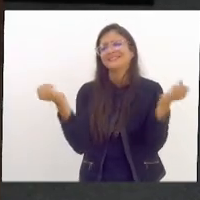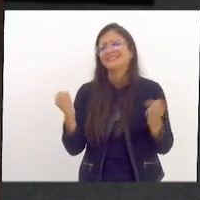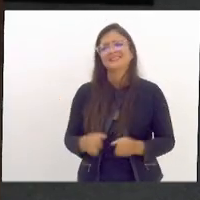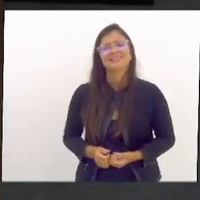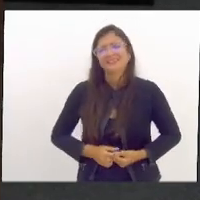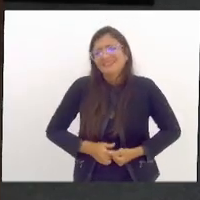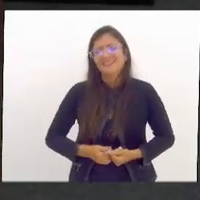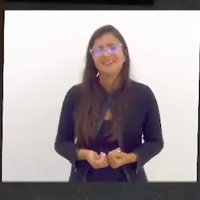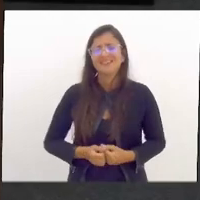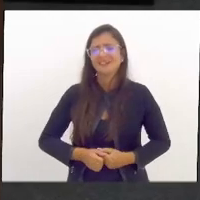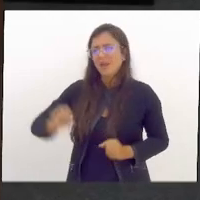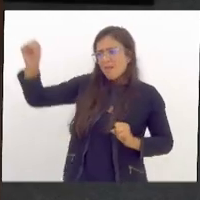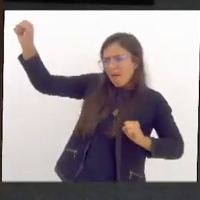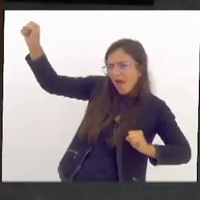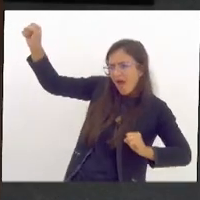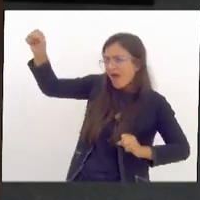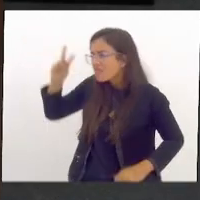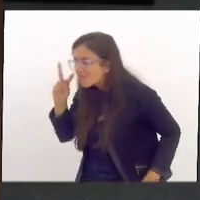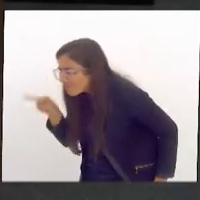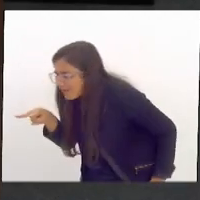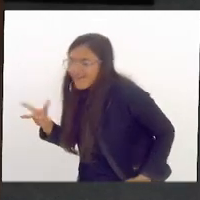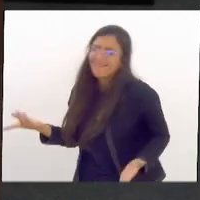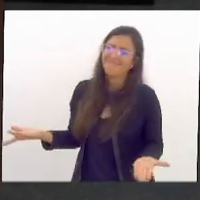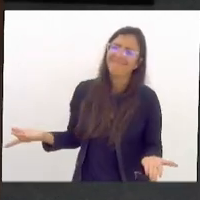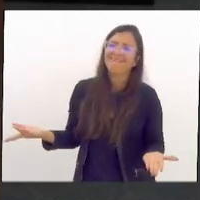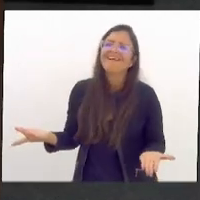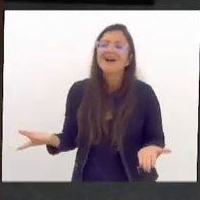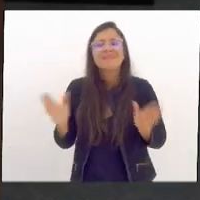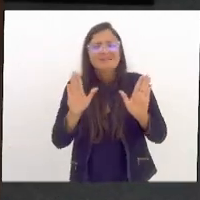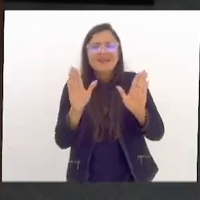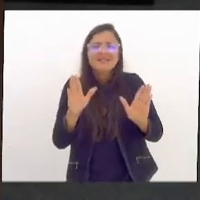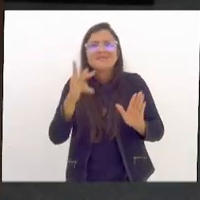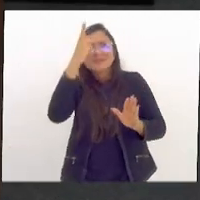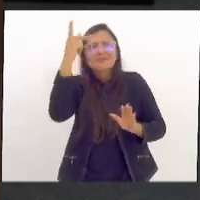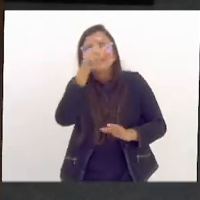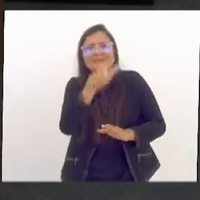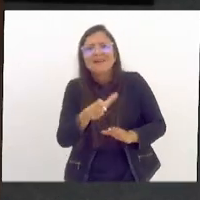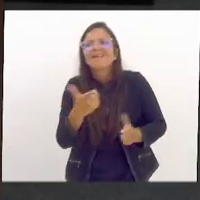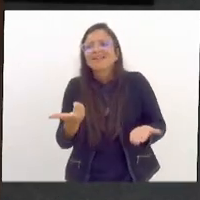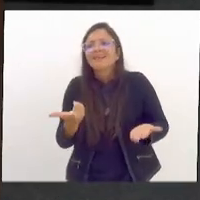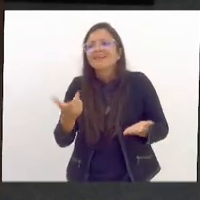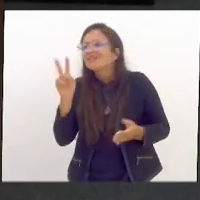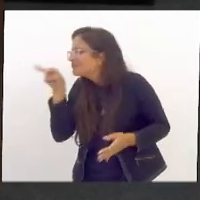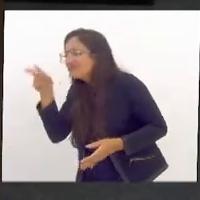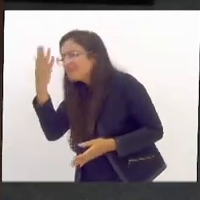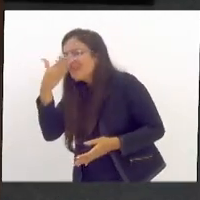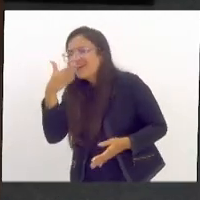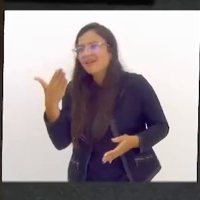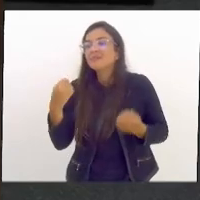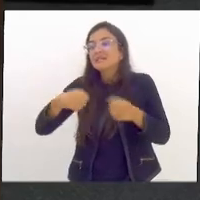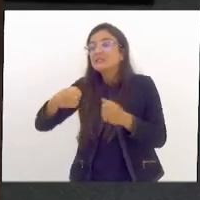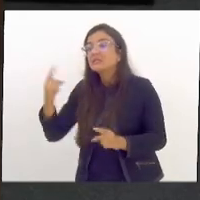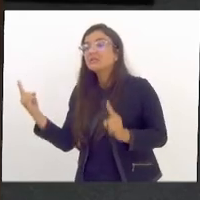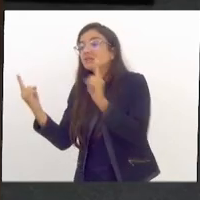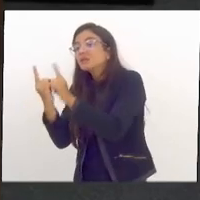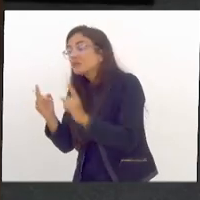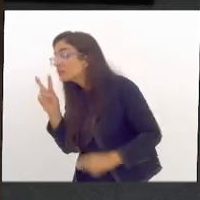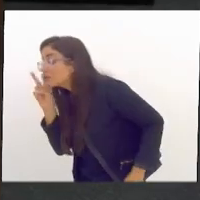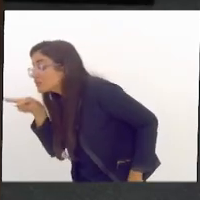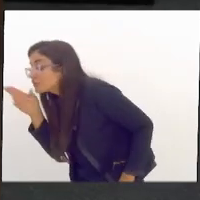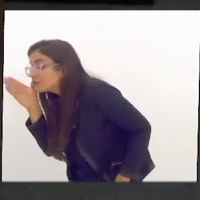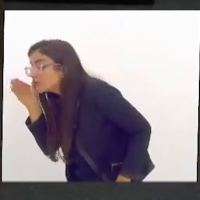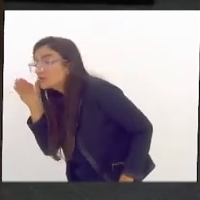raio-x. Mas, como o super-homem não existe, obrigatoriamente tem que ser por abordagem direta. Então, houve